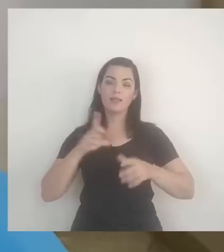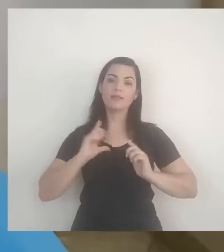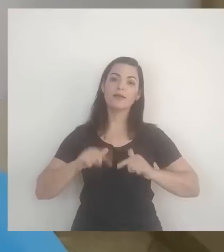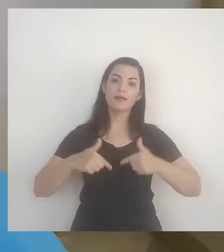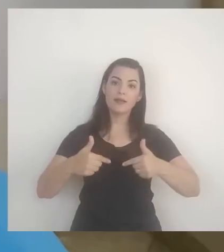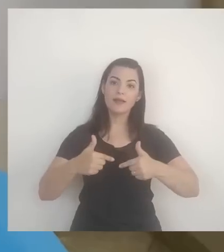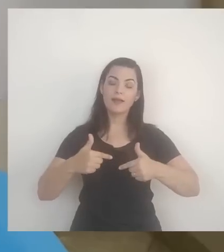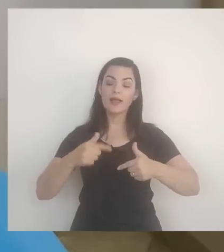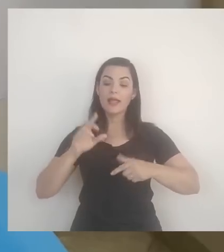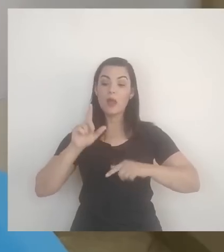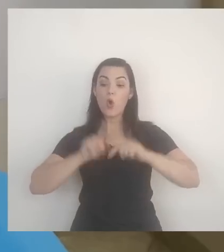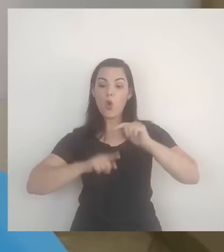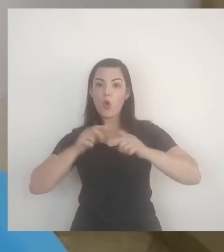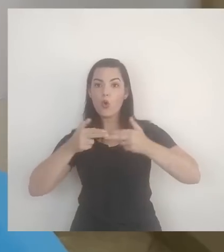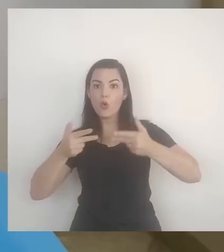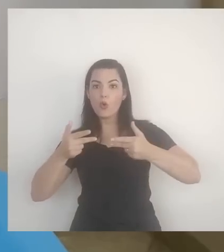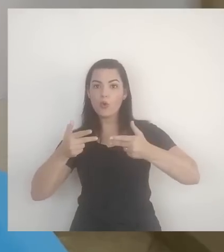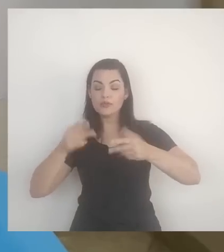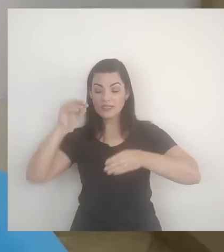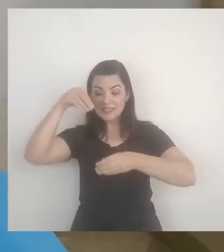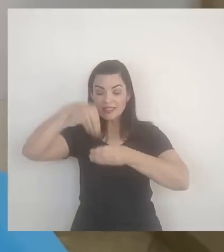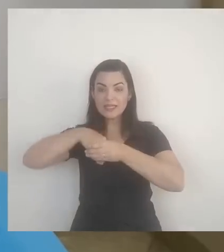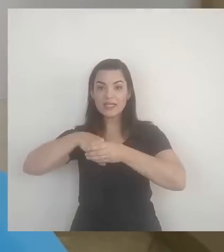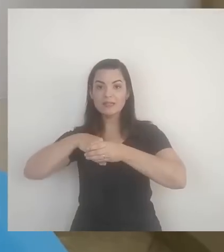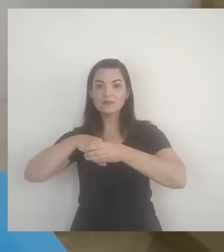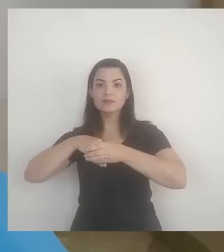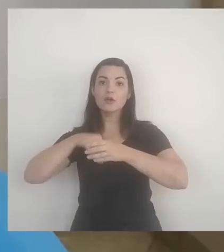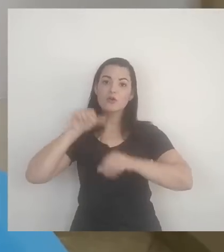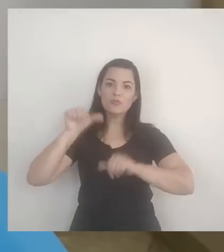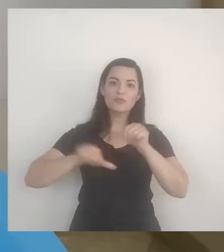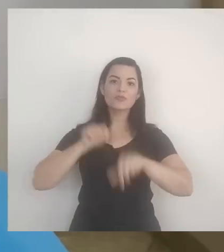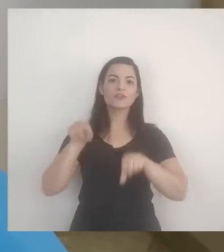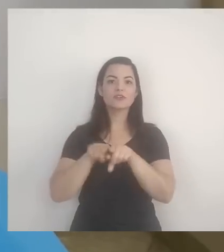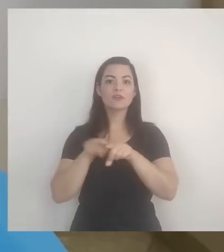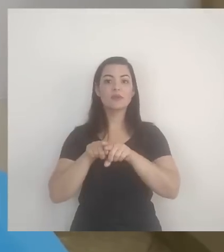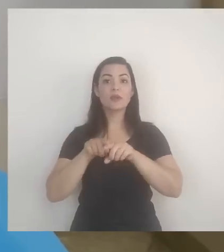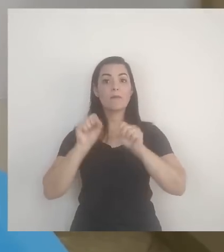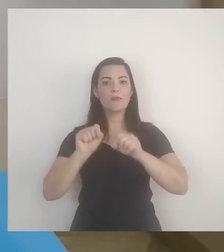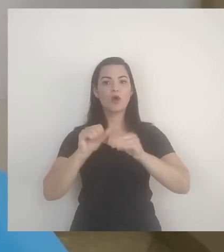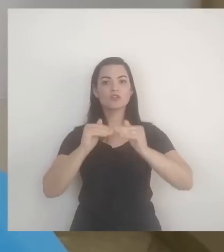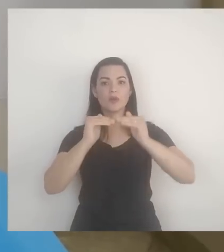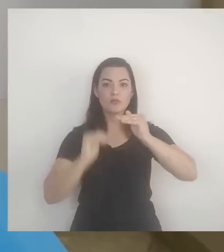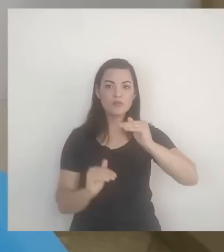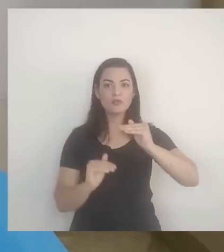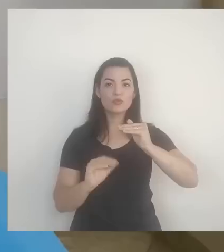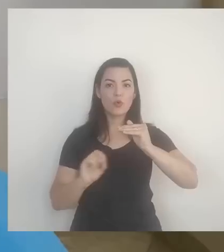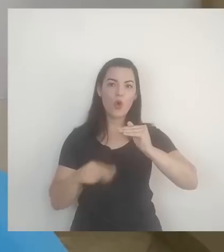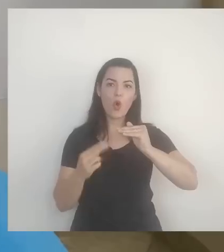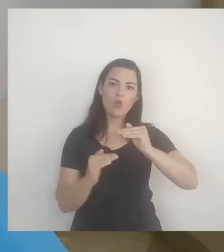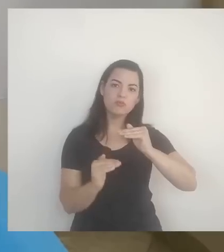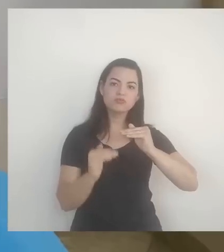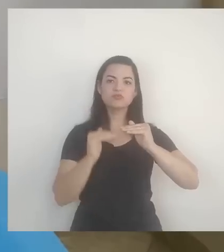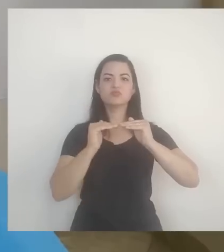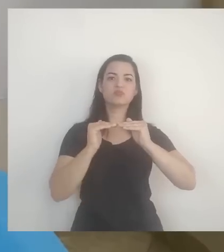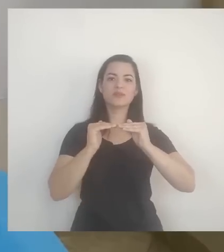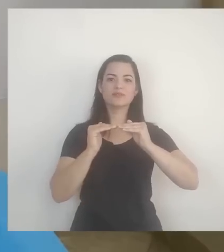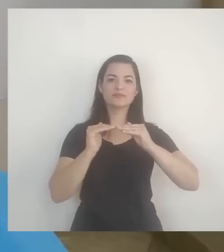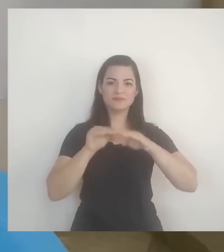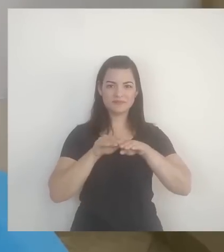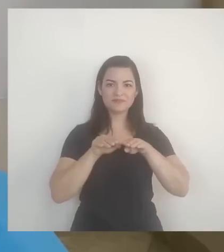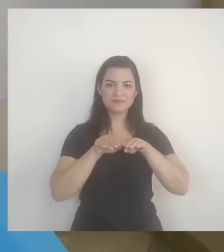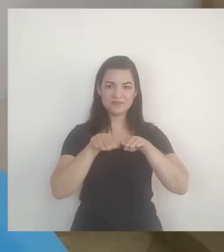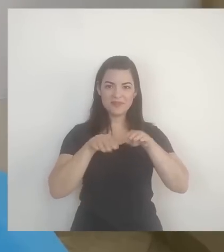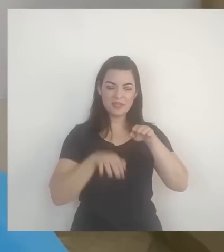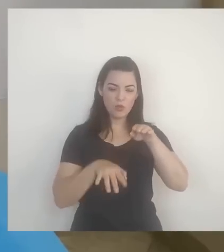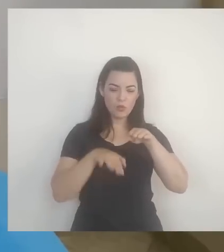atuam de diferentes formas nos objetos, fazendo o nosso submarino ir lá para o fundo, ó, ou